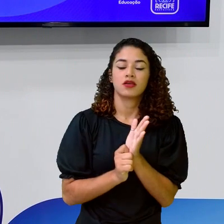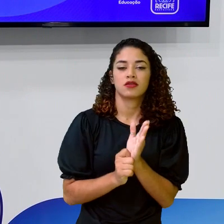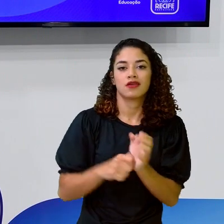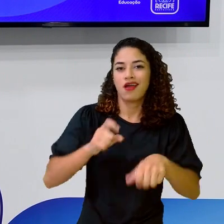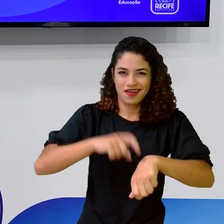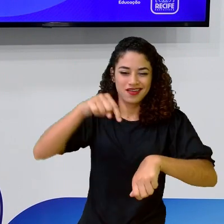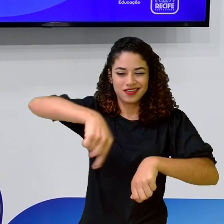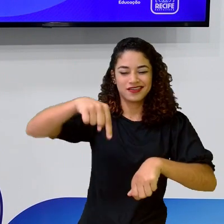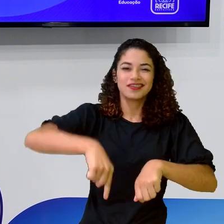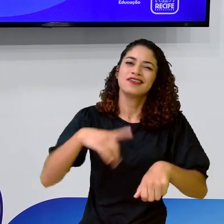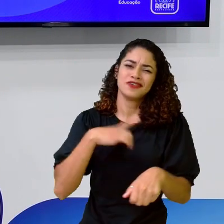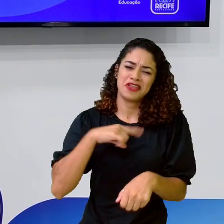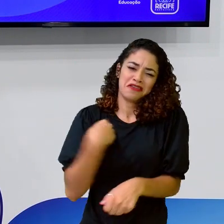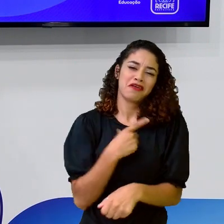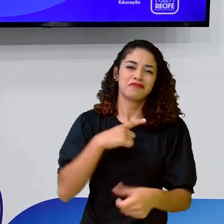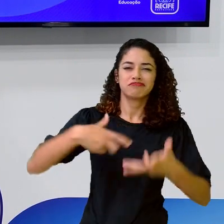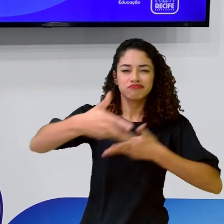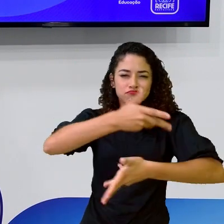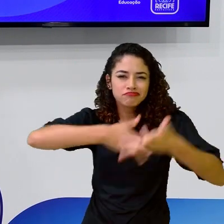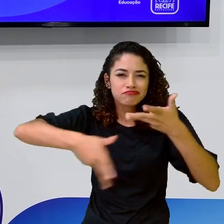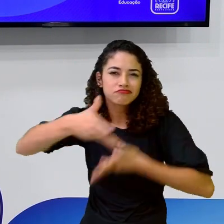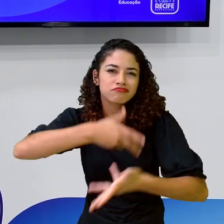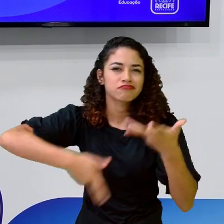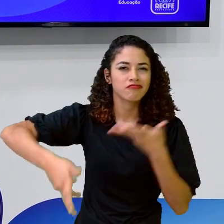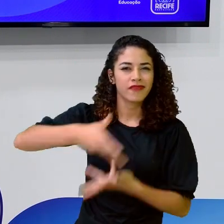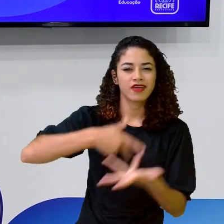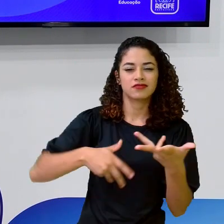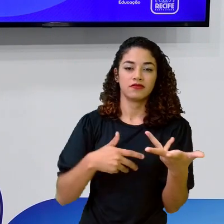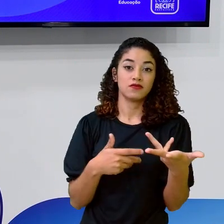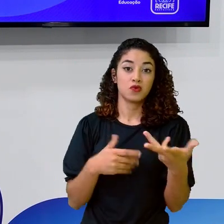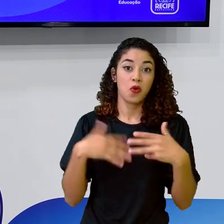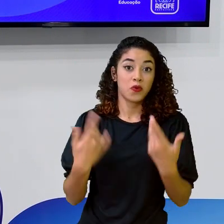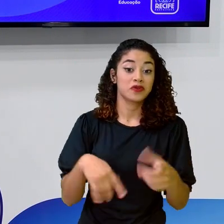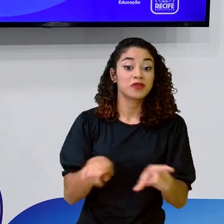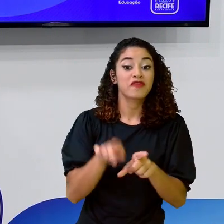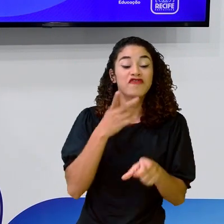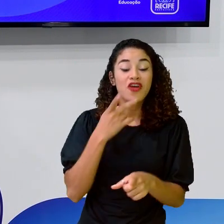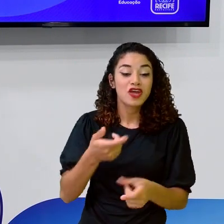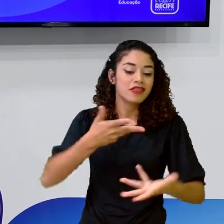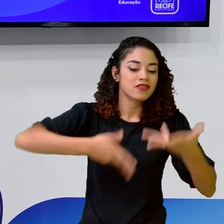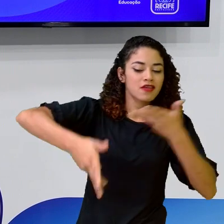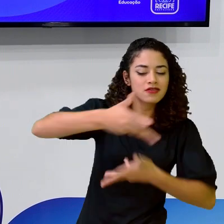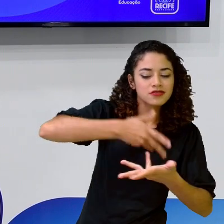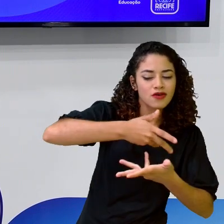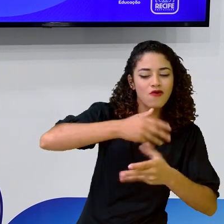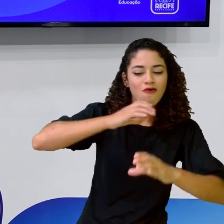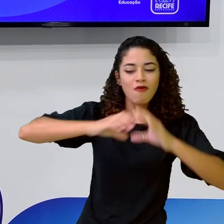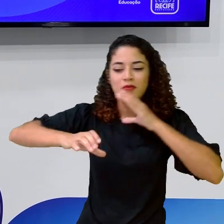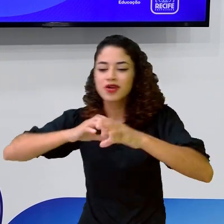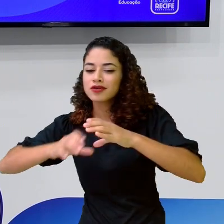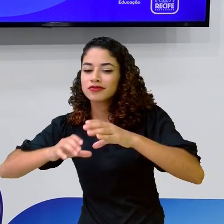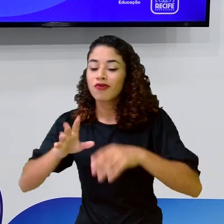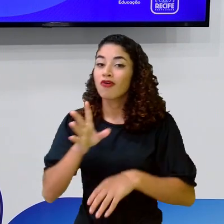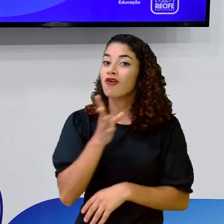e falando em interação, falando em se conhecer, em comunicação.